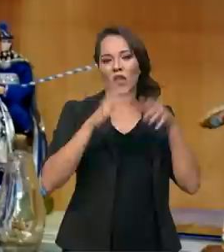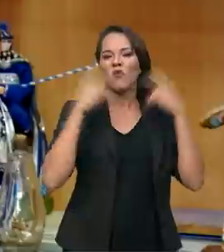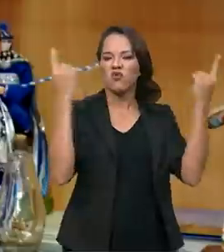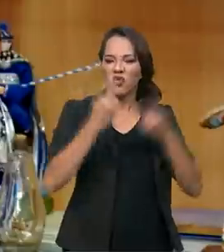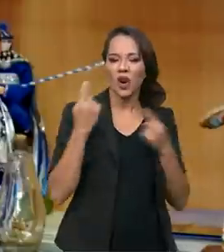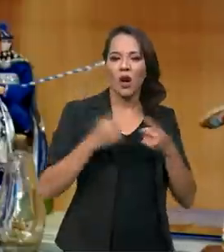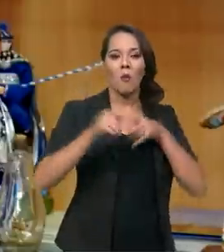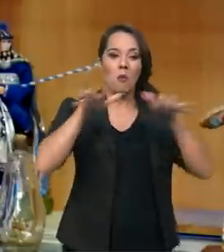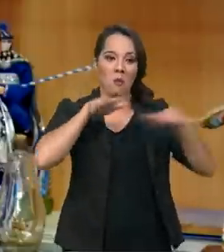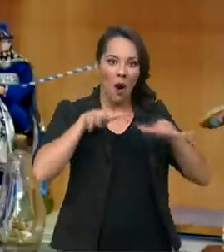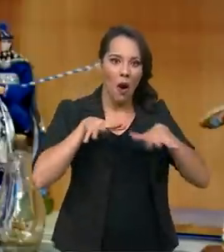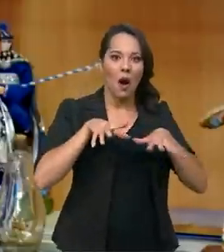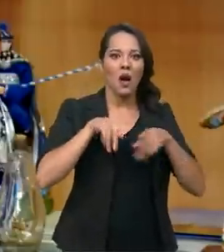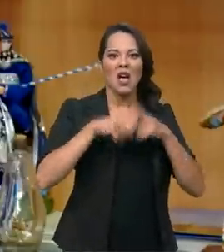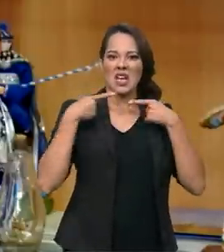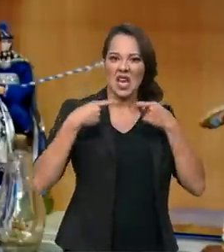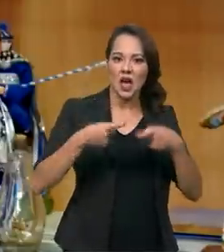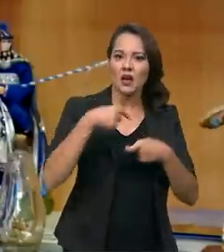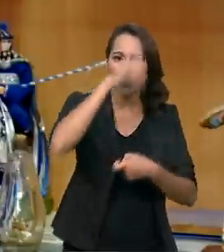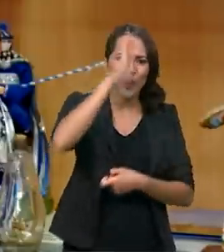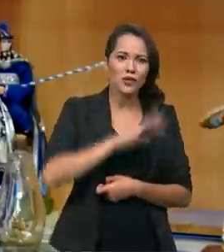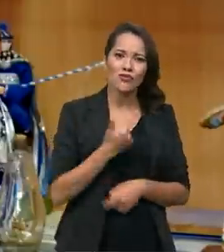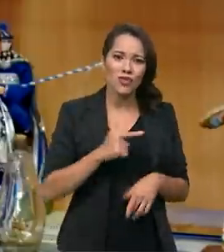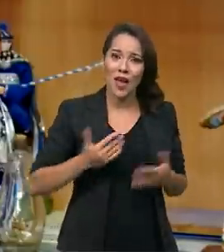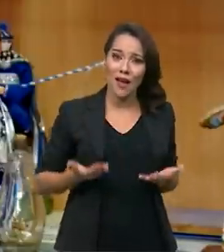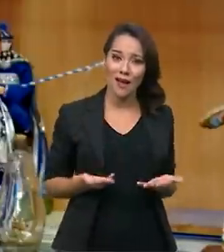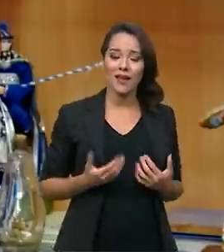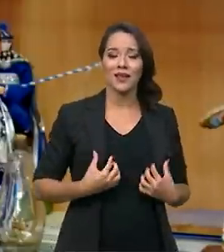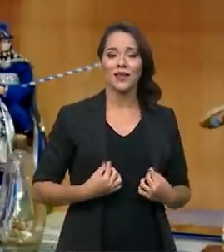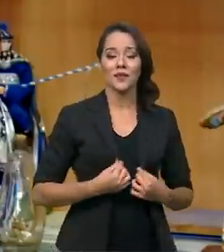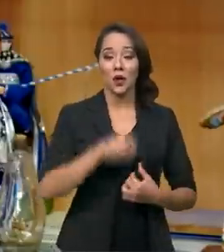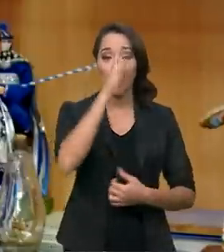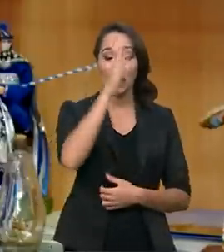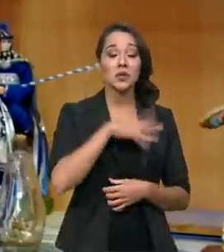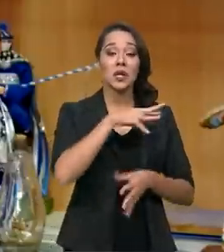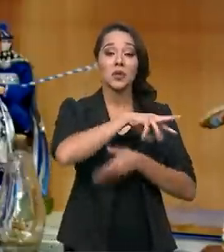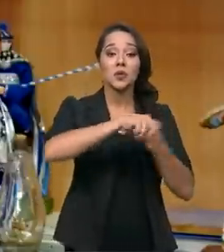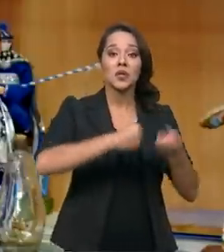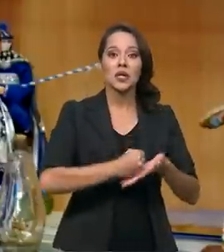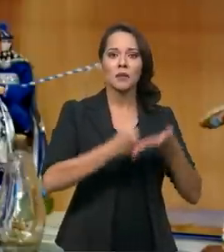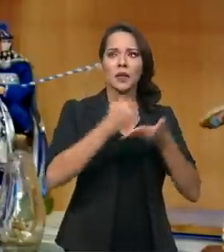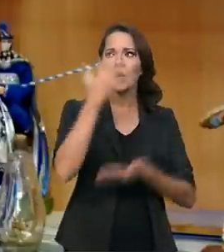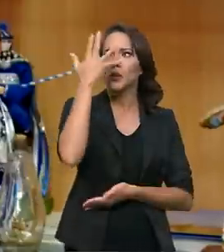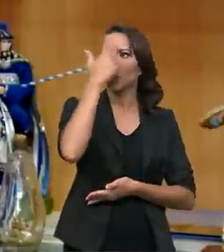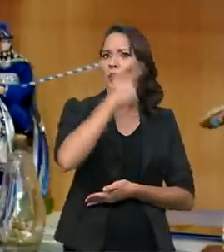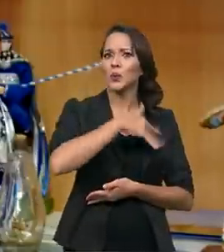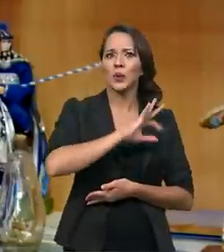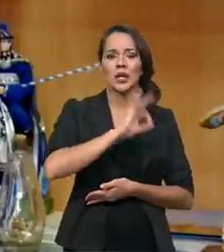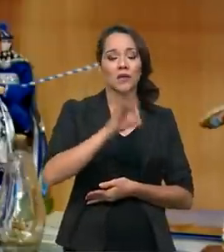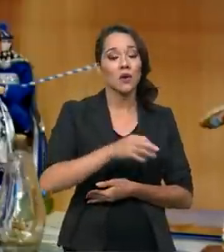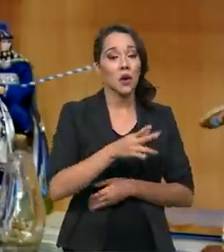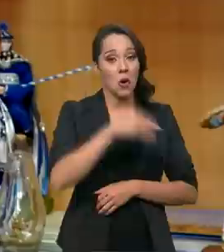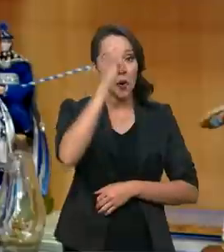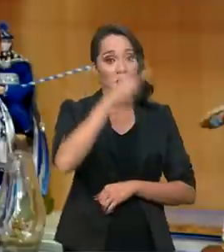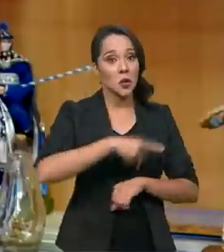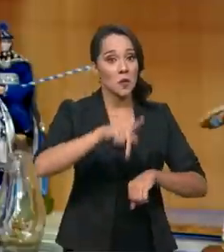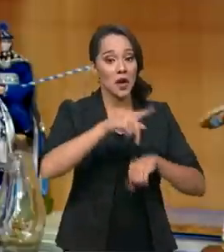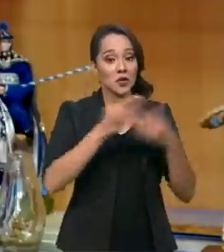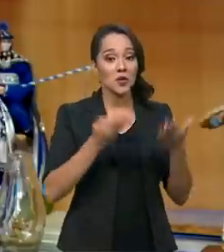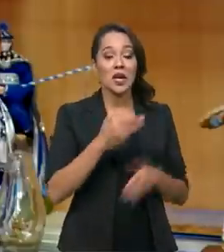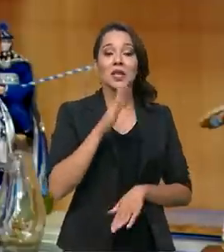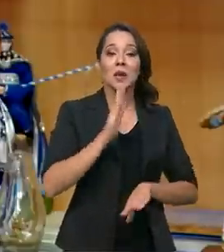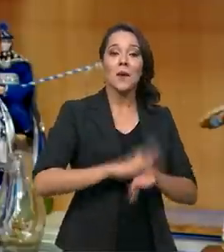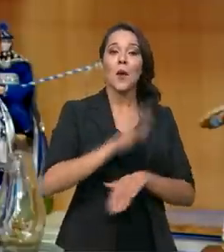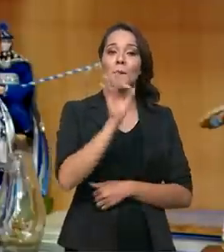furacão maremotos terremotos guerras o Brasil e tem uma sustentabilidade incrível o Brasil o país hoje que tem o maior